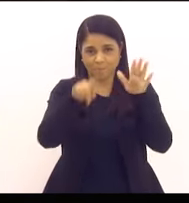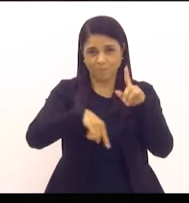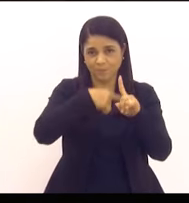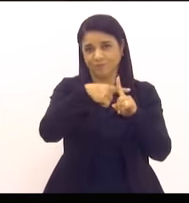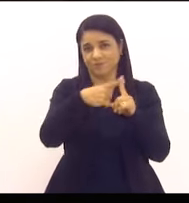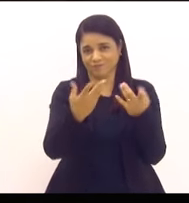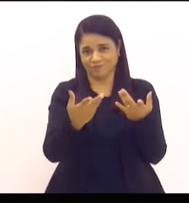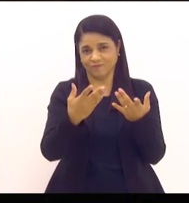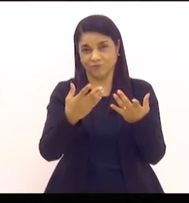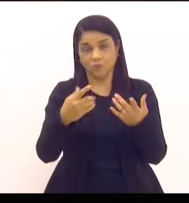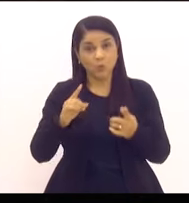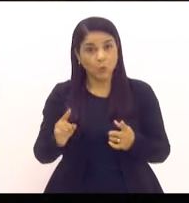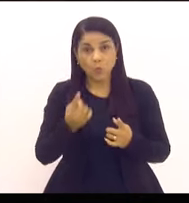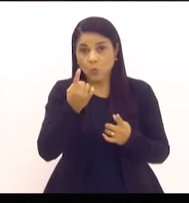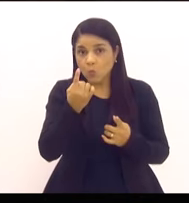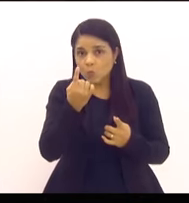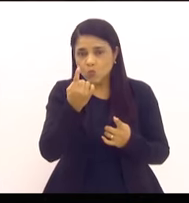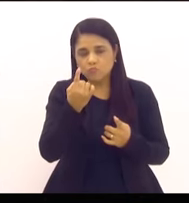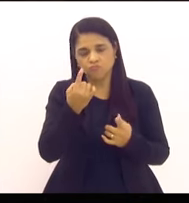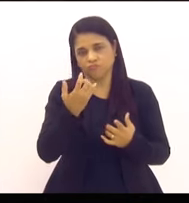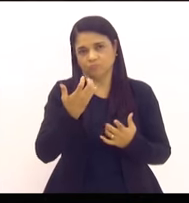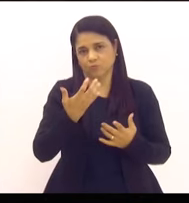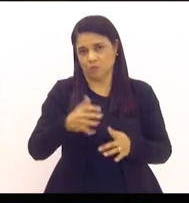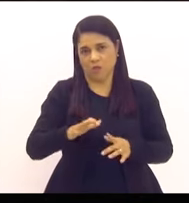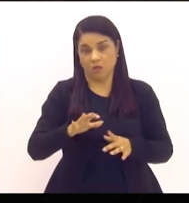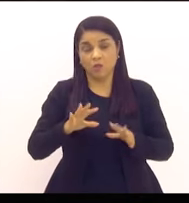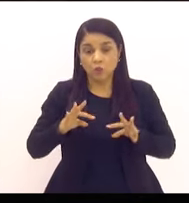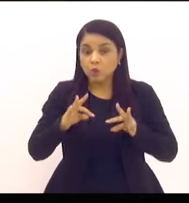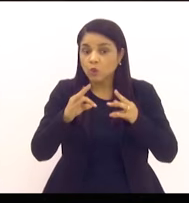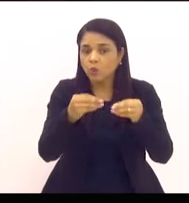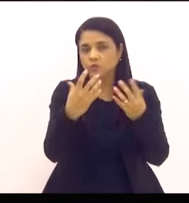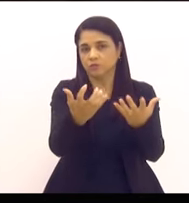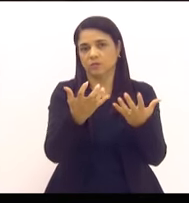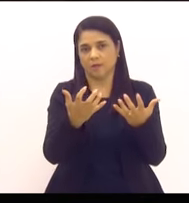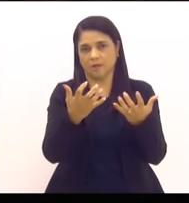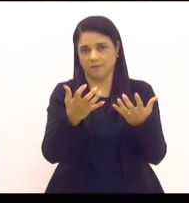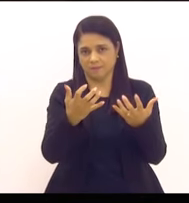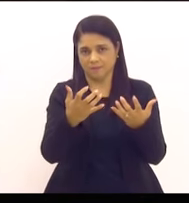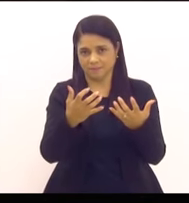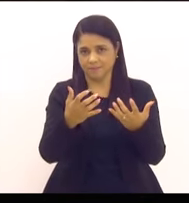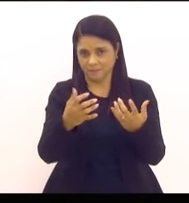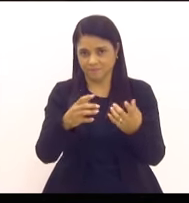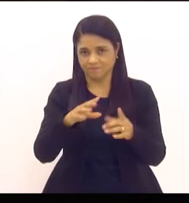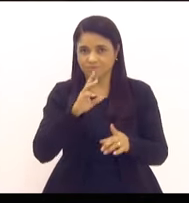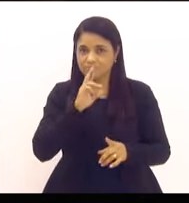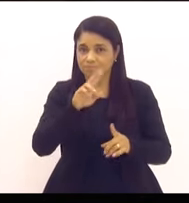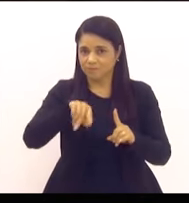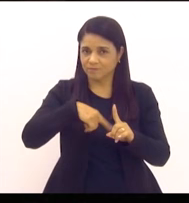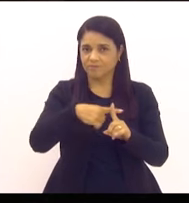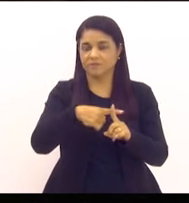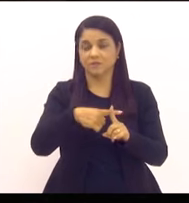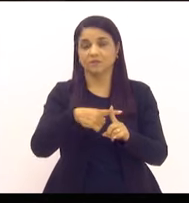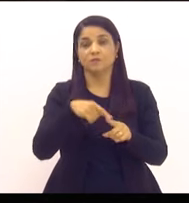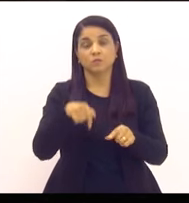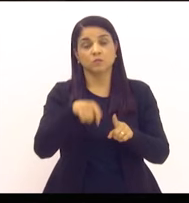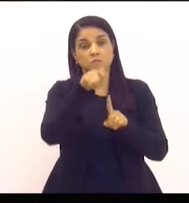lei orgânica da Polícia Civil veio à casa, foram meses de